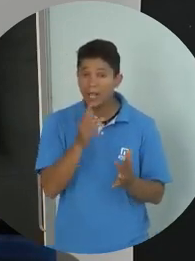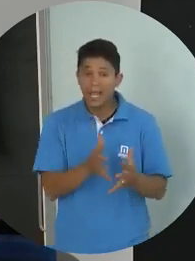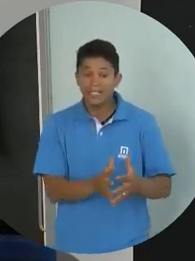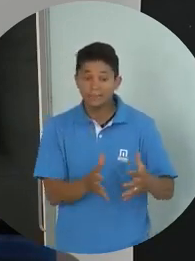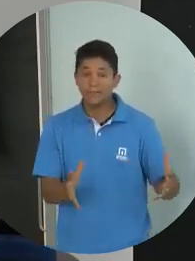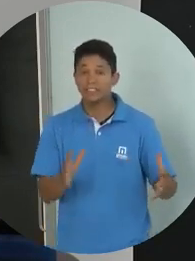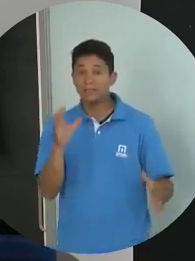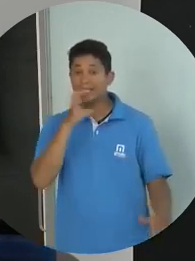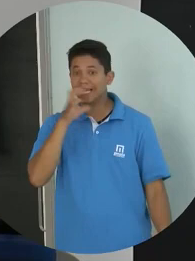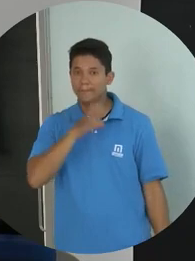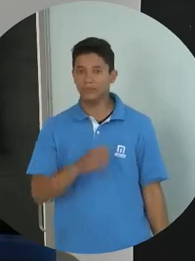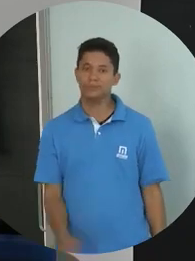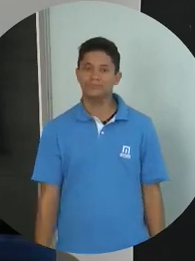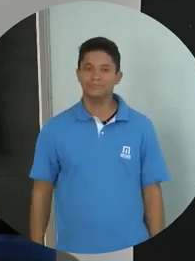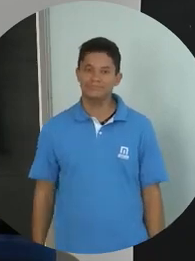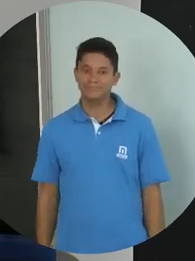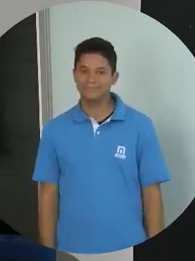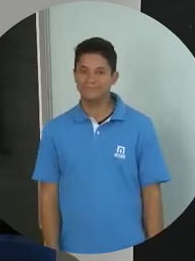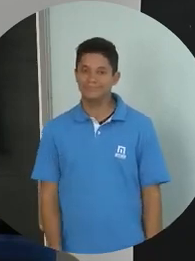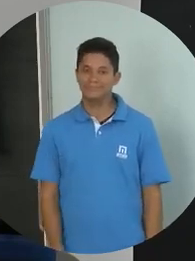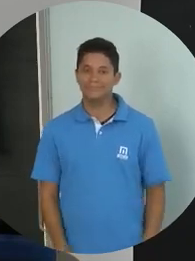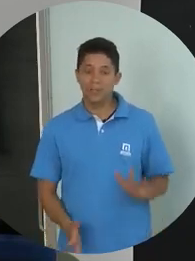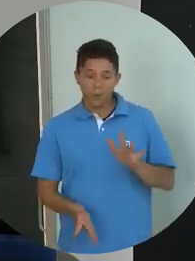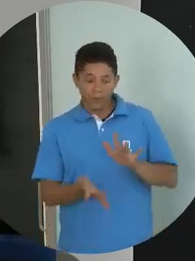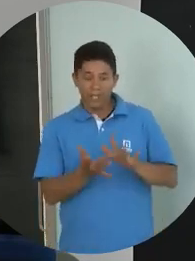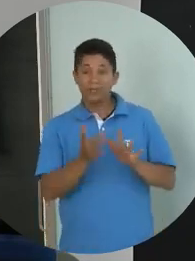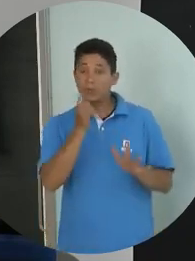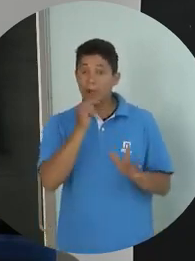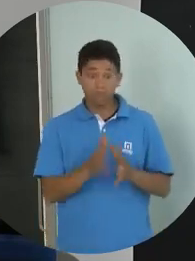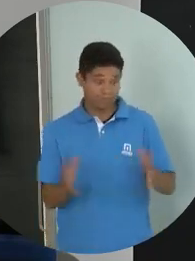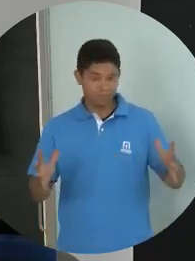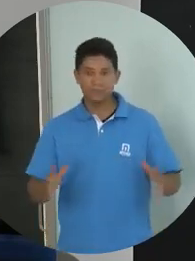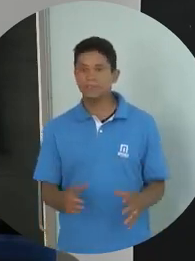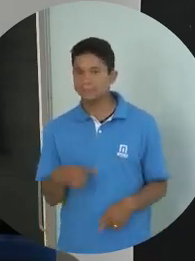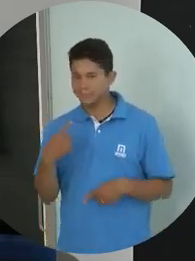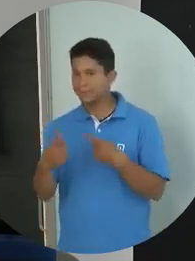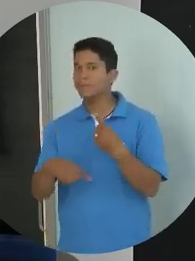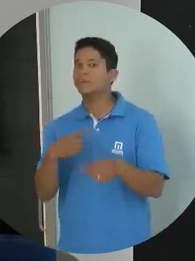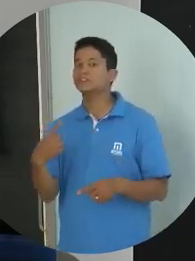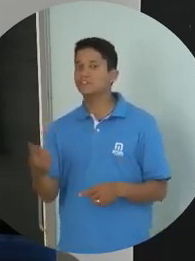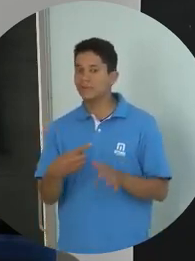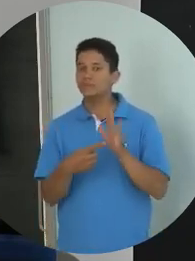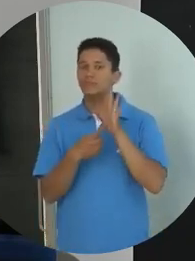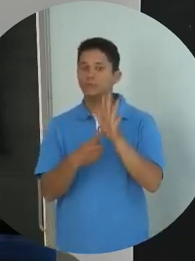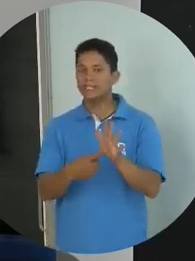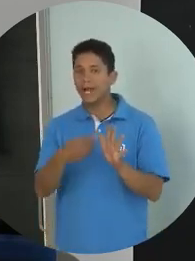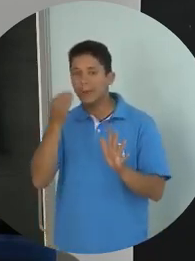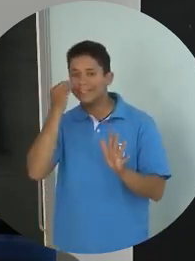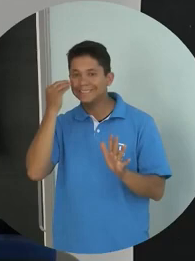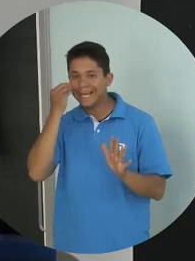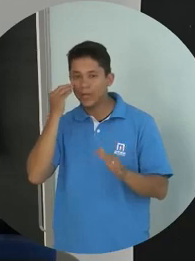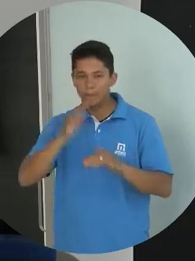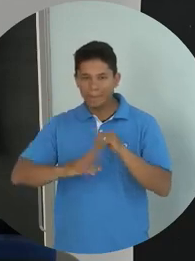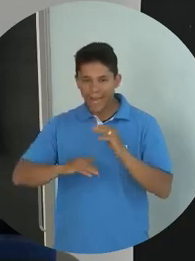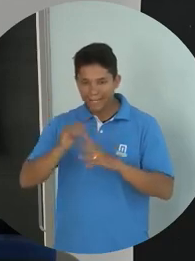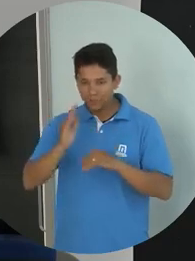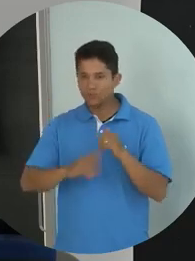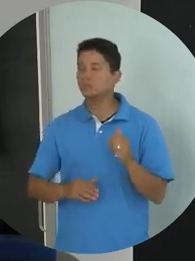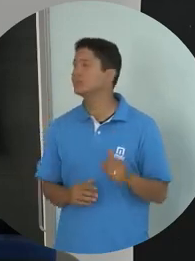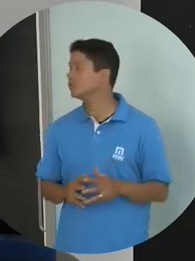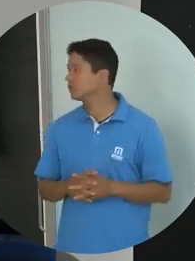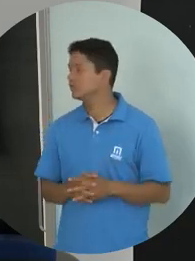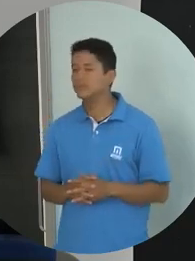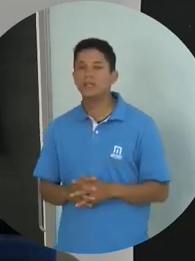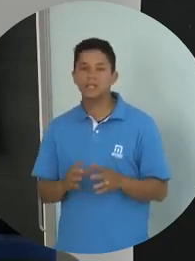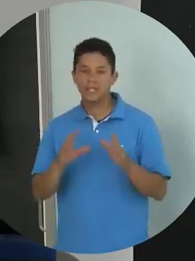rápido. Então, isso causa uma consolidação. Nós vamos mostrar aqui um ensaio prático, que é justamente esse